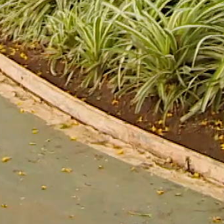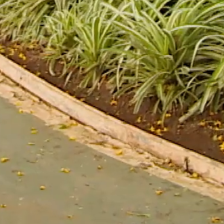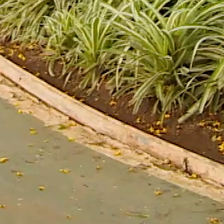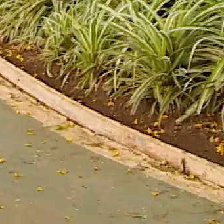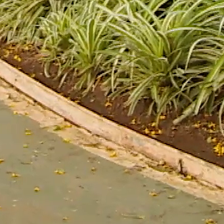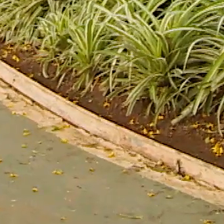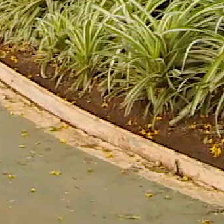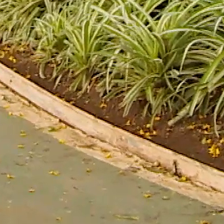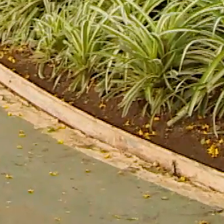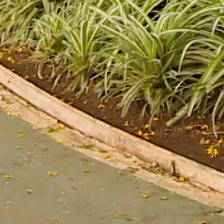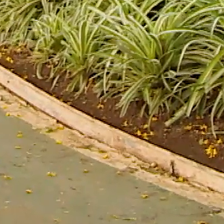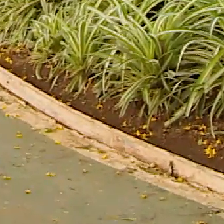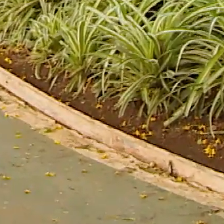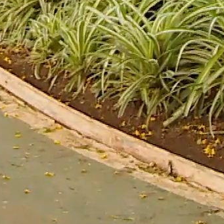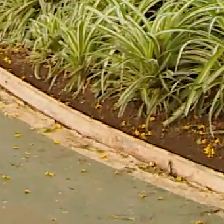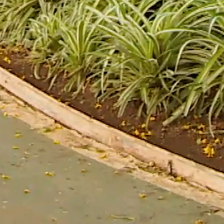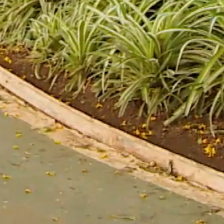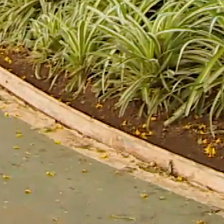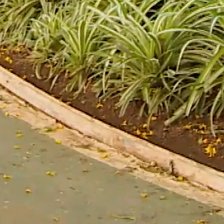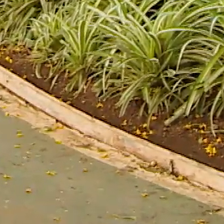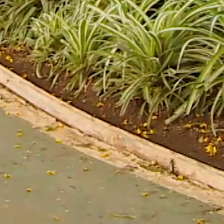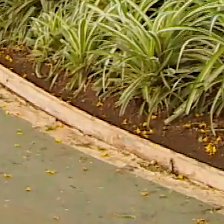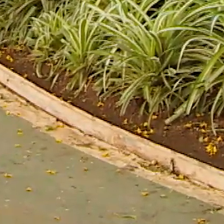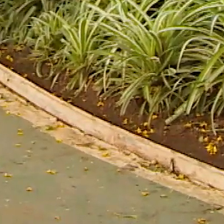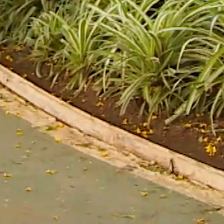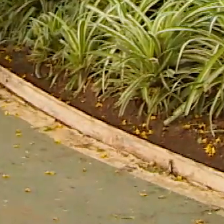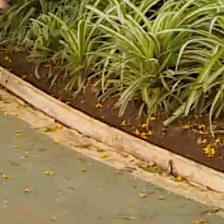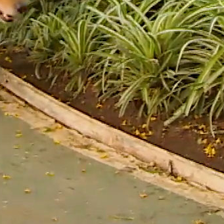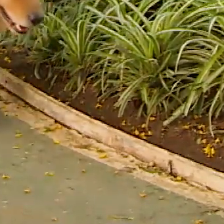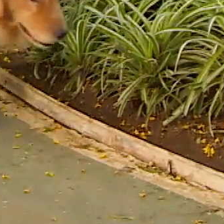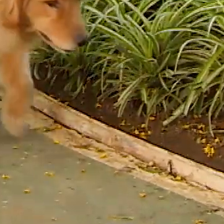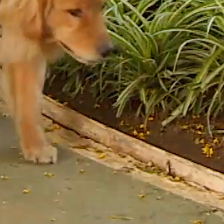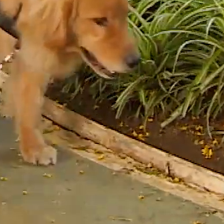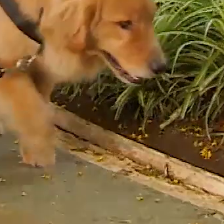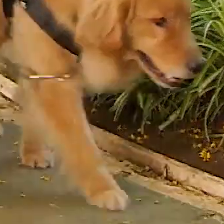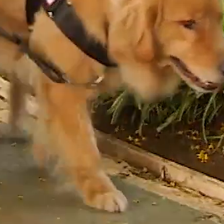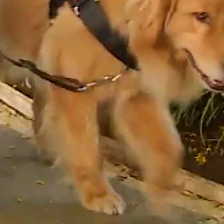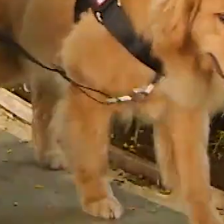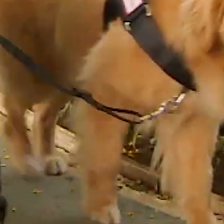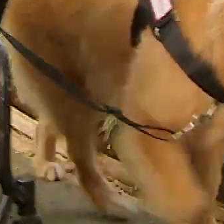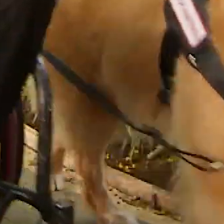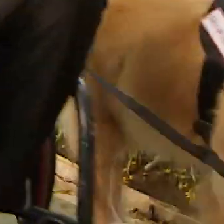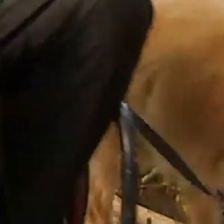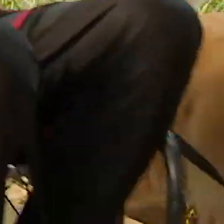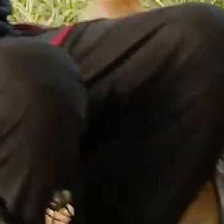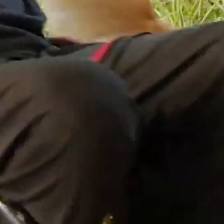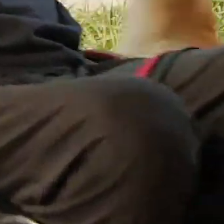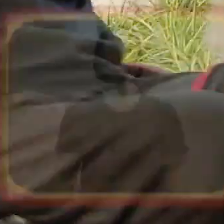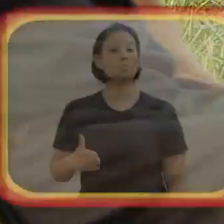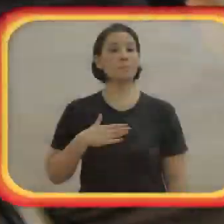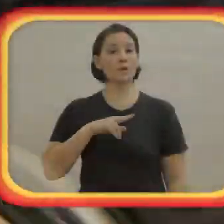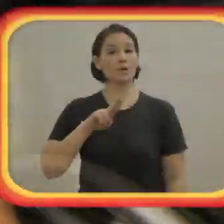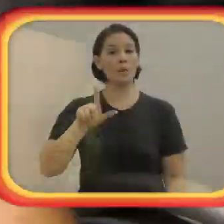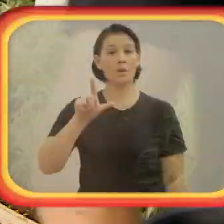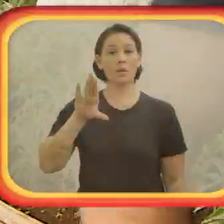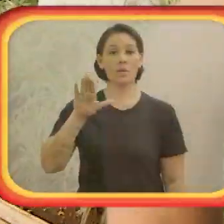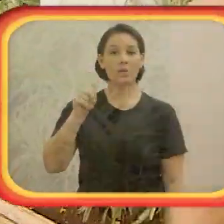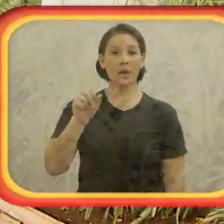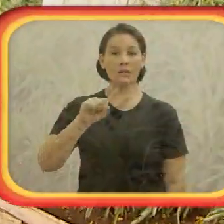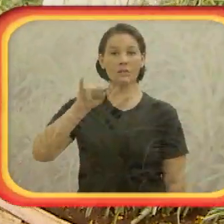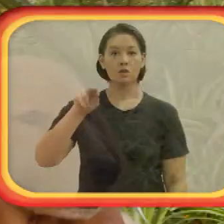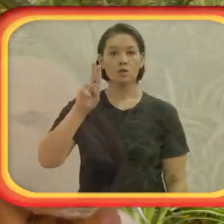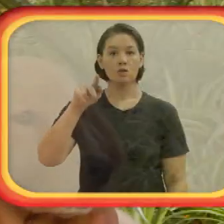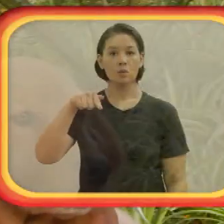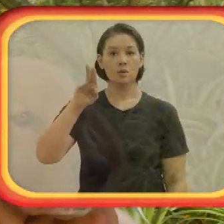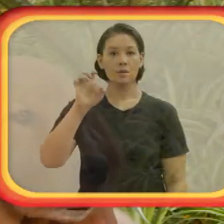Lado a lado, Lucas em cadeira de rodas e um cão andam por um caminho pavimentado. Meu nome é Lucas